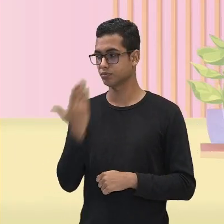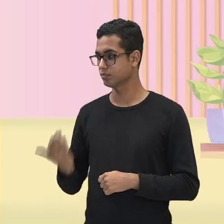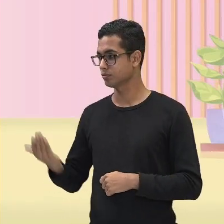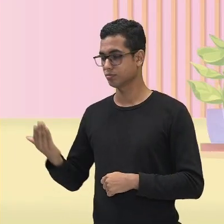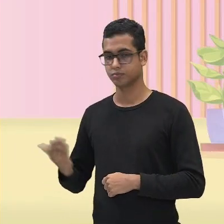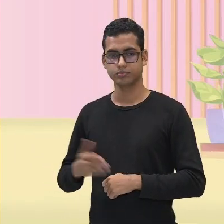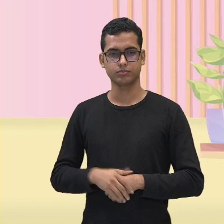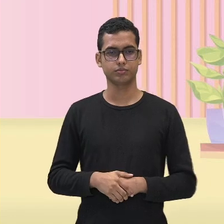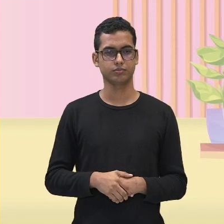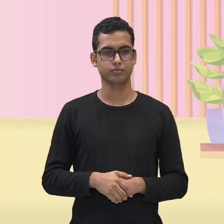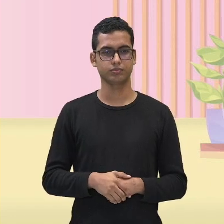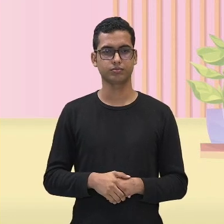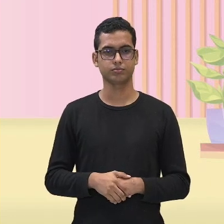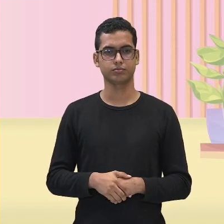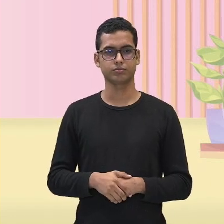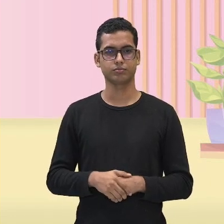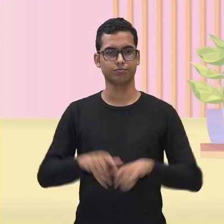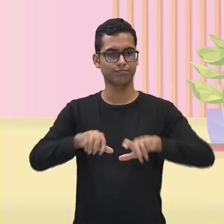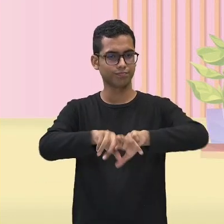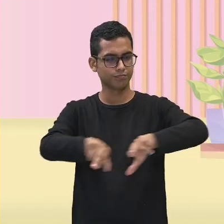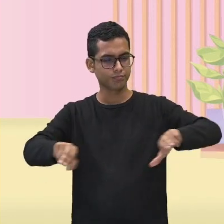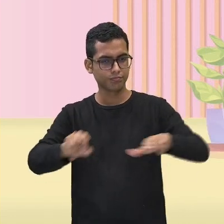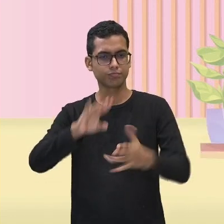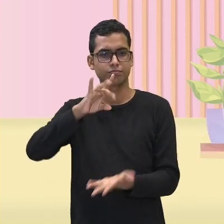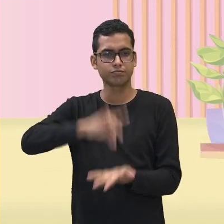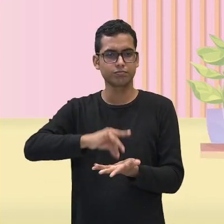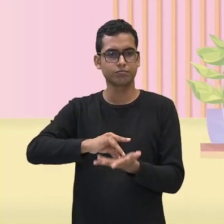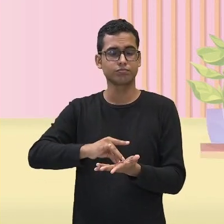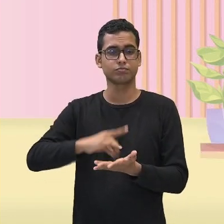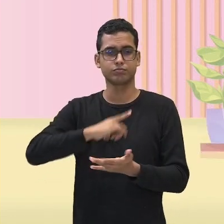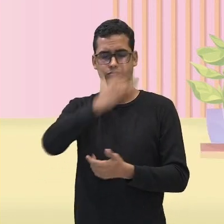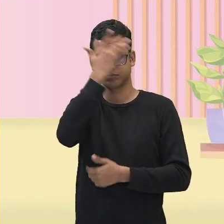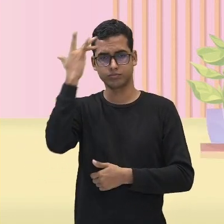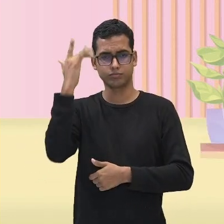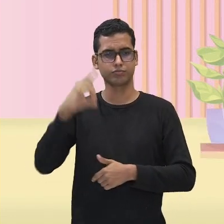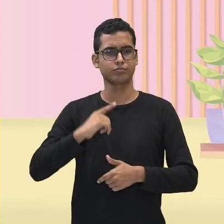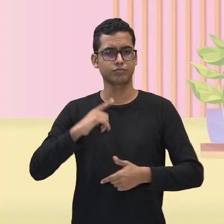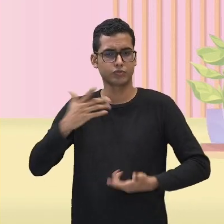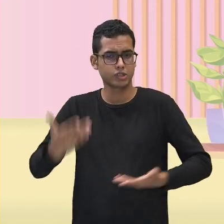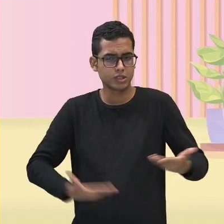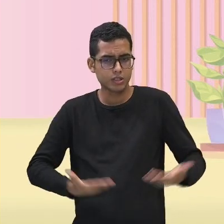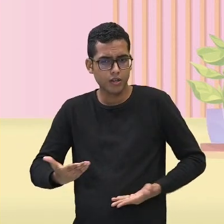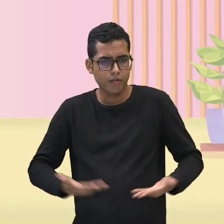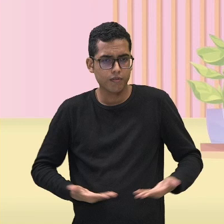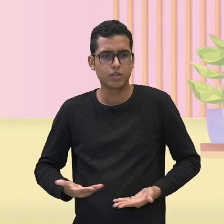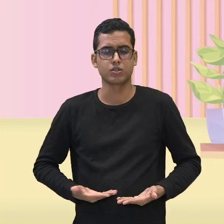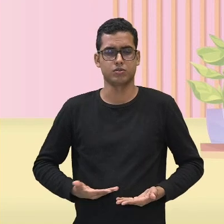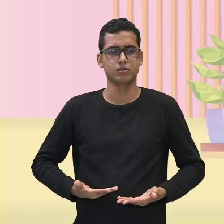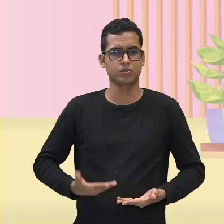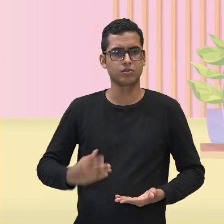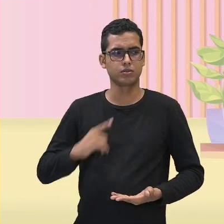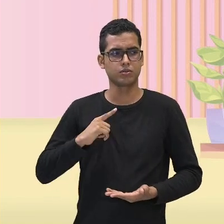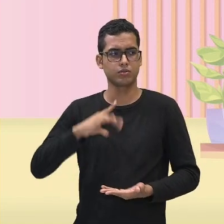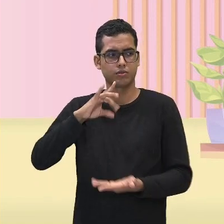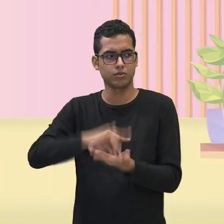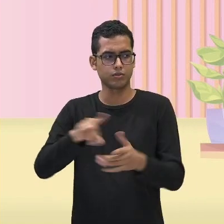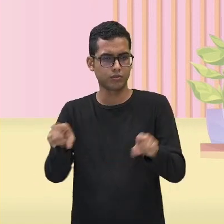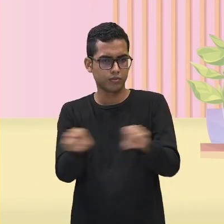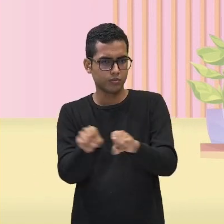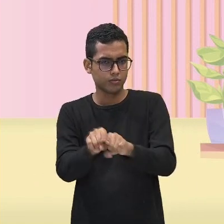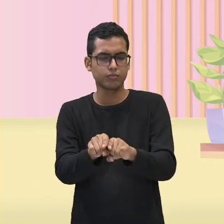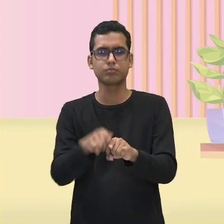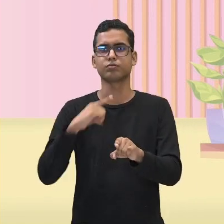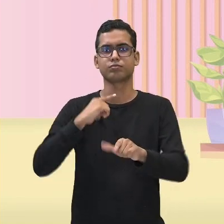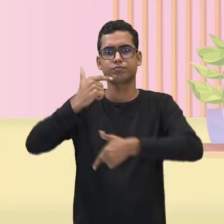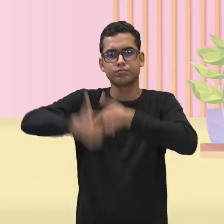dentre tantas profissões, os prestadores de serviços estão a todo canto, né, dentro